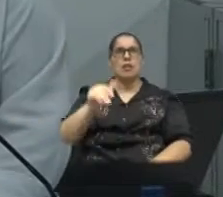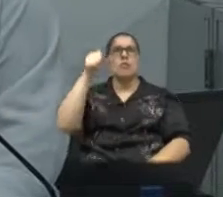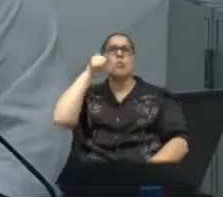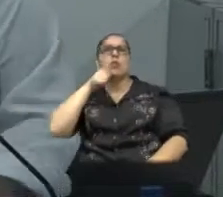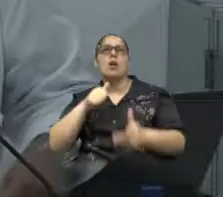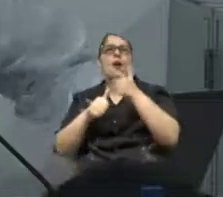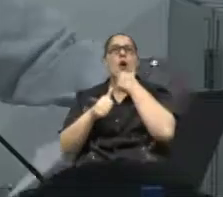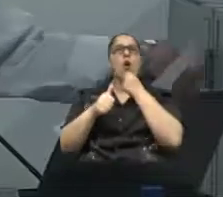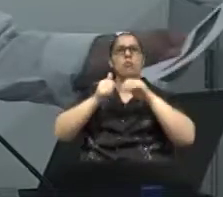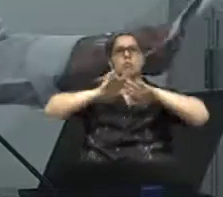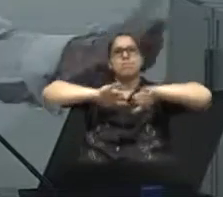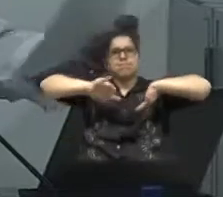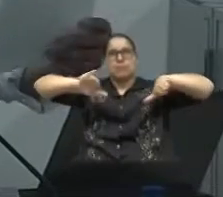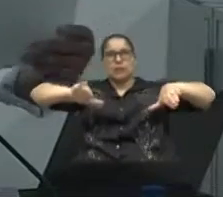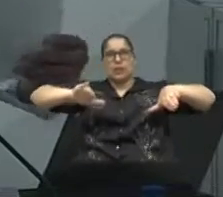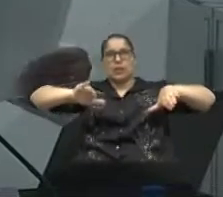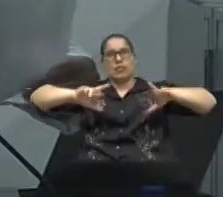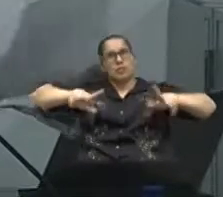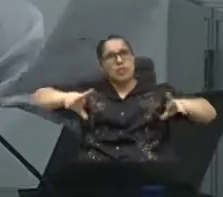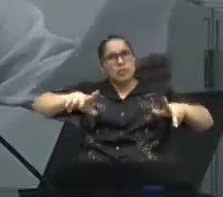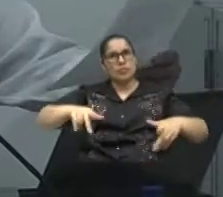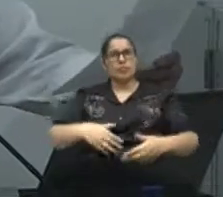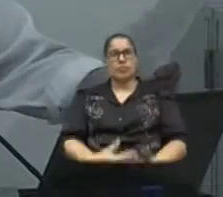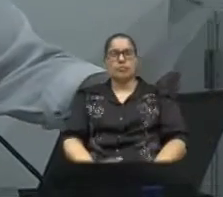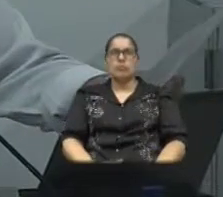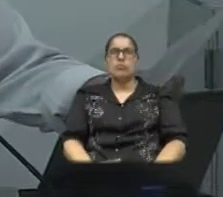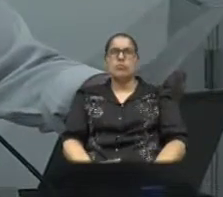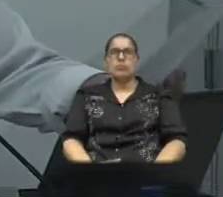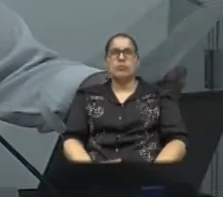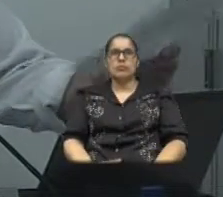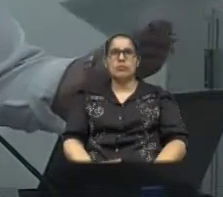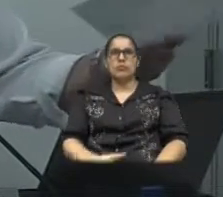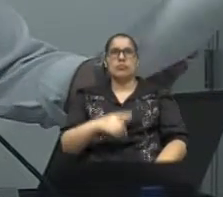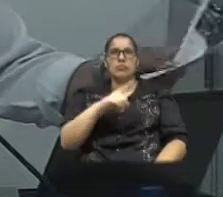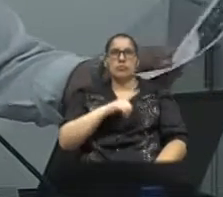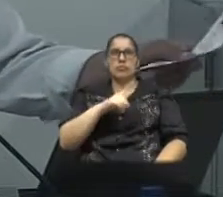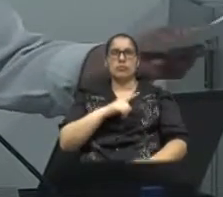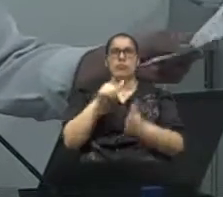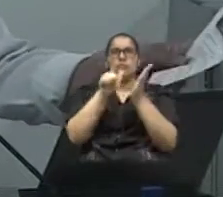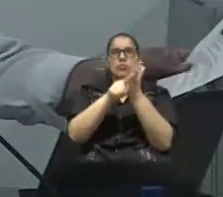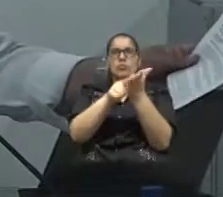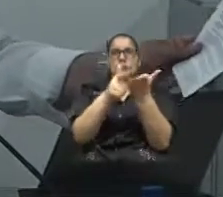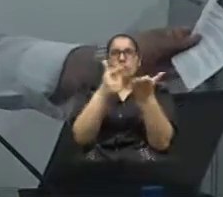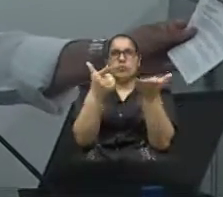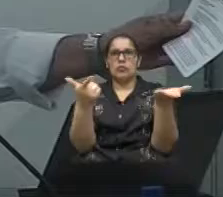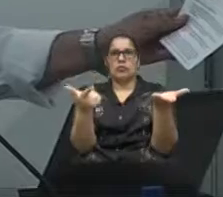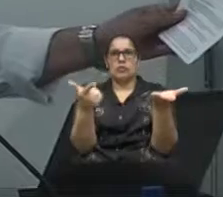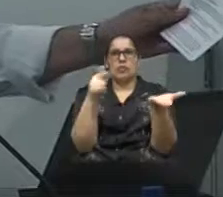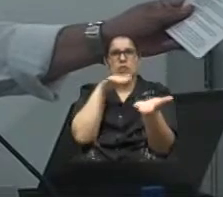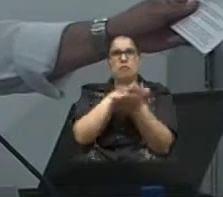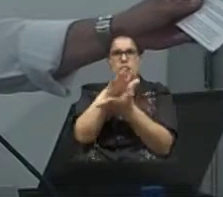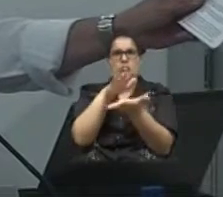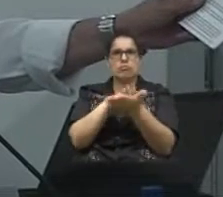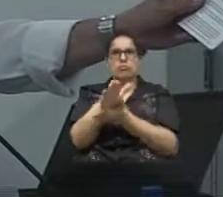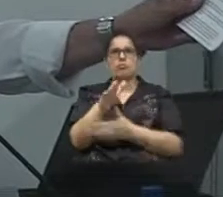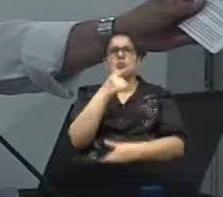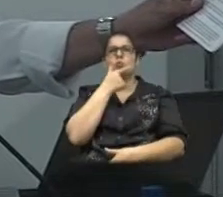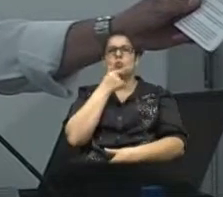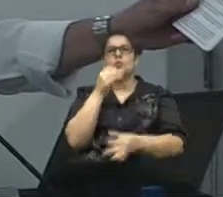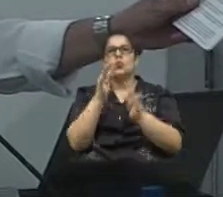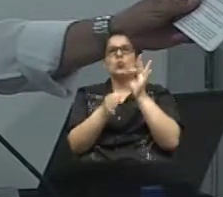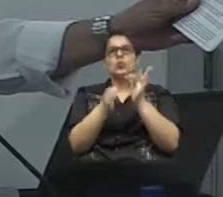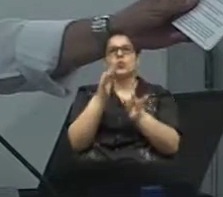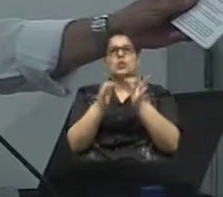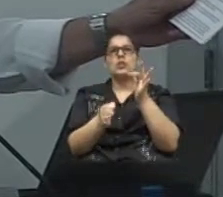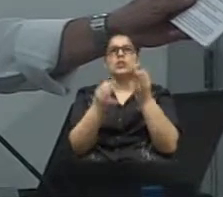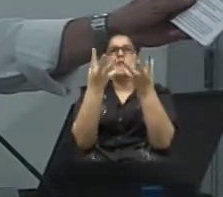hoje. Estou aqui com o impresso da Folha de São Paulo e da Exame. Juiz concede liminar